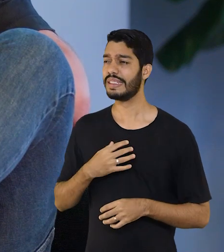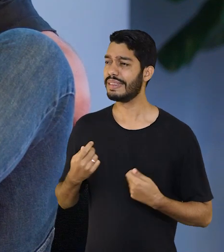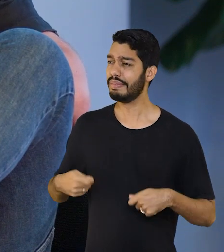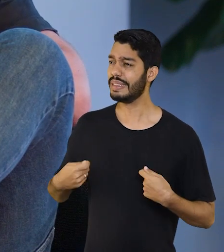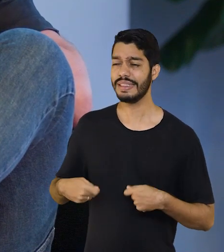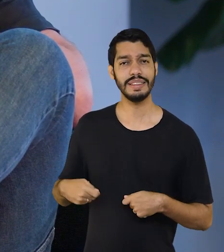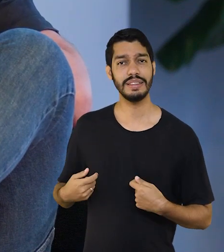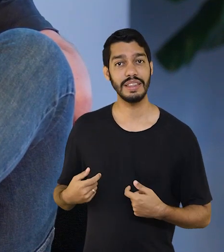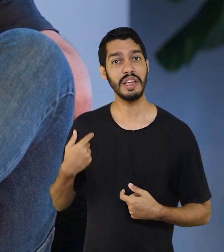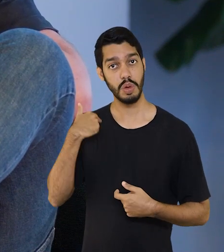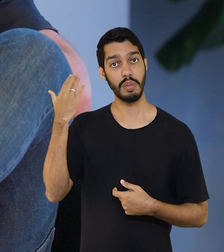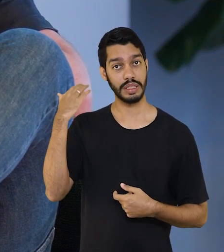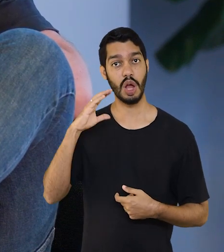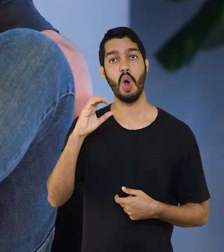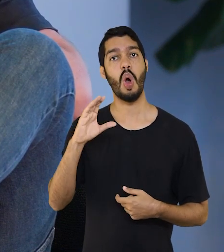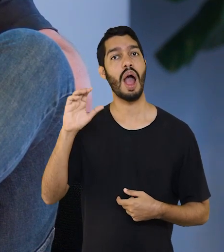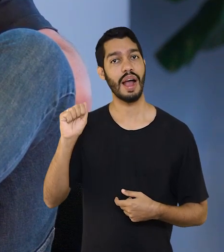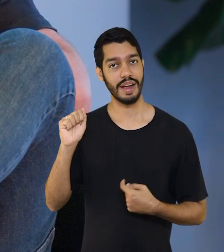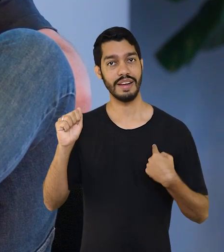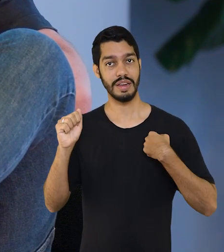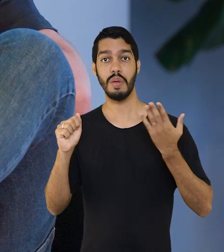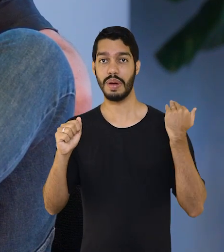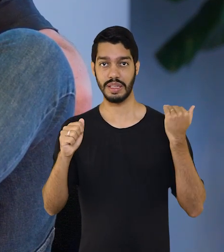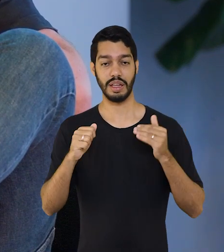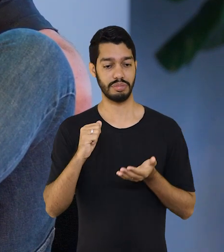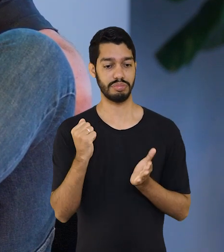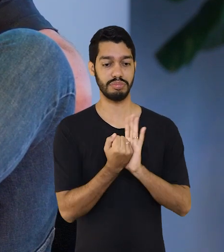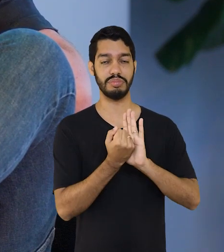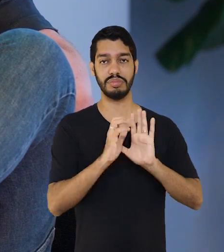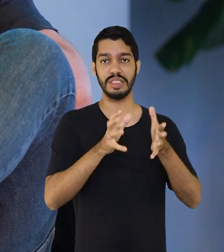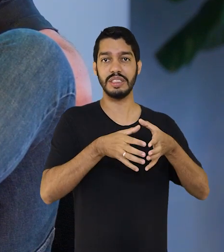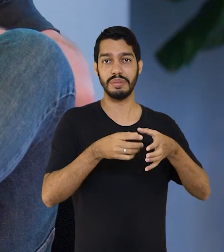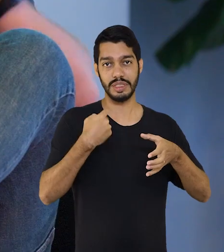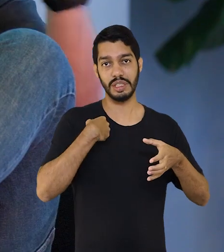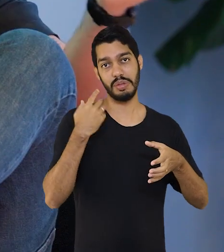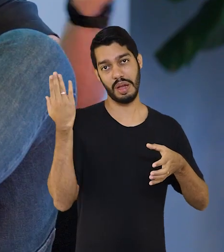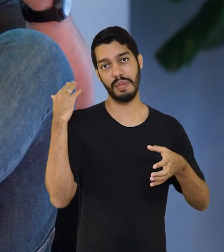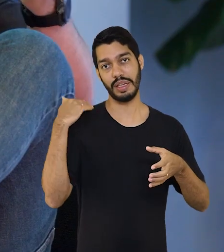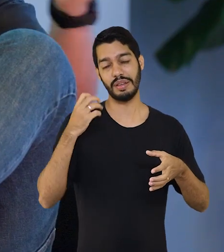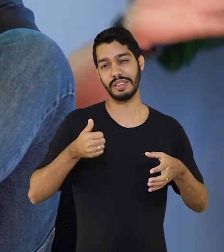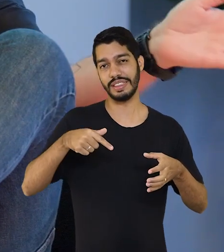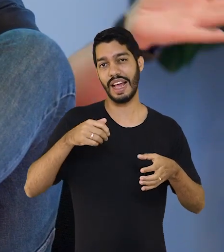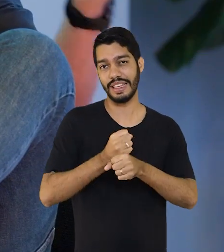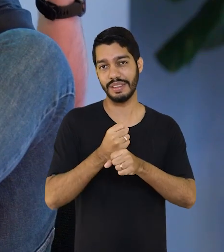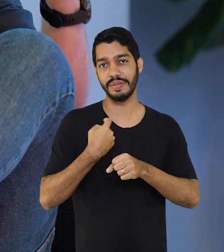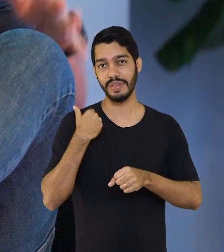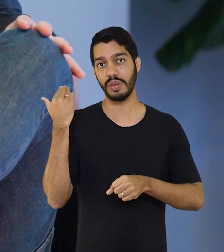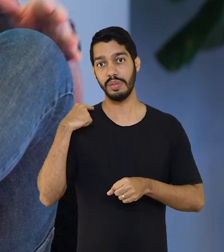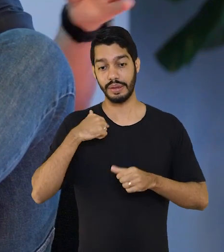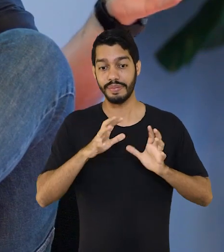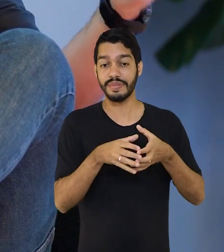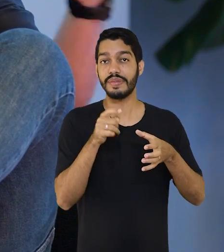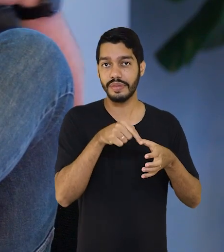eles mesmos, e a dor que eu vivi na Coca, porque eu era uma marca antes, eu liderava o time criativo da Coca por 7 anos, primeiro no Brasil, depois